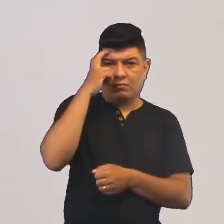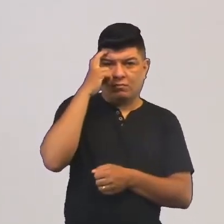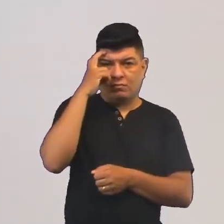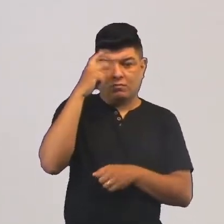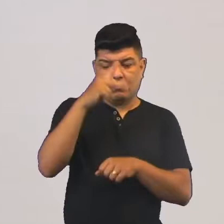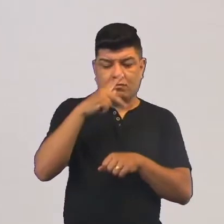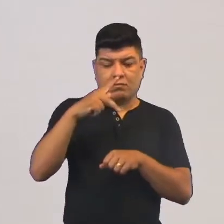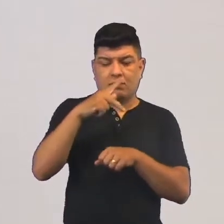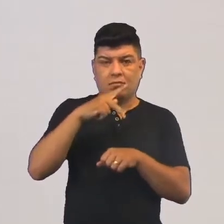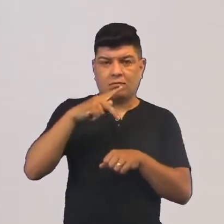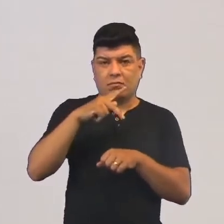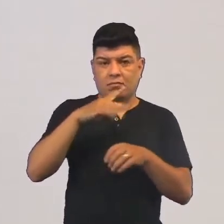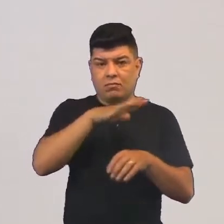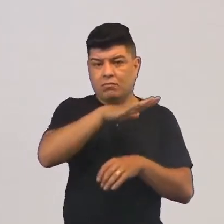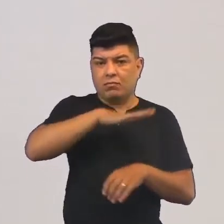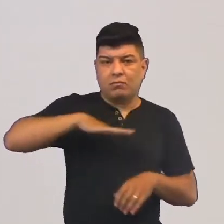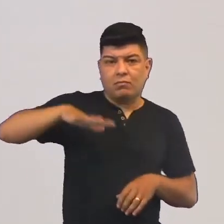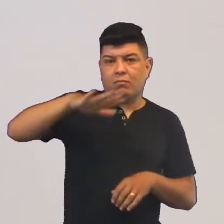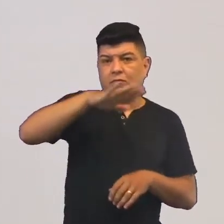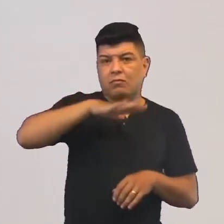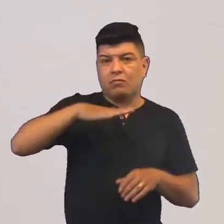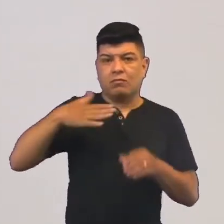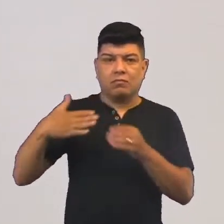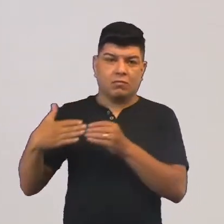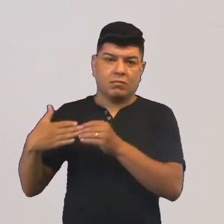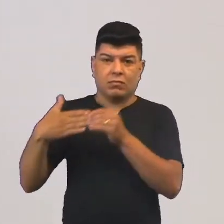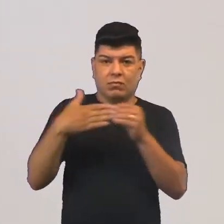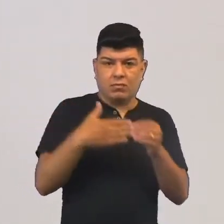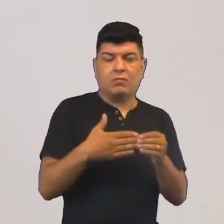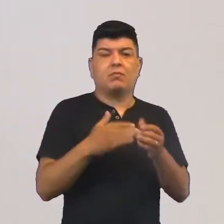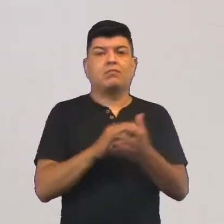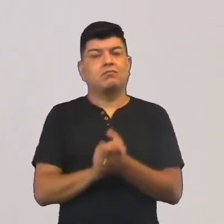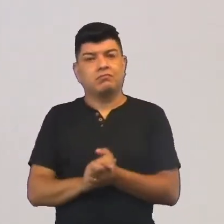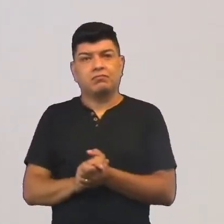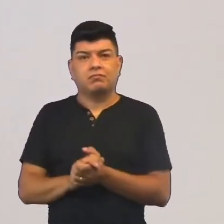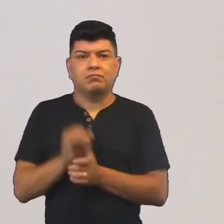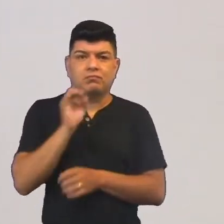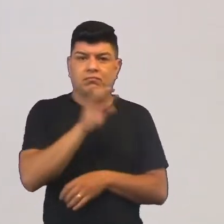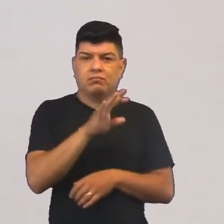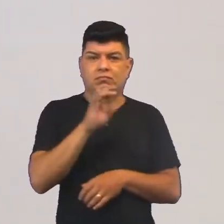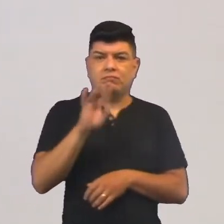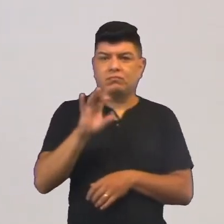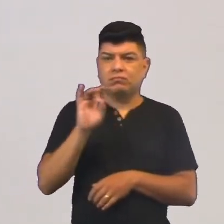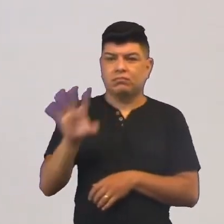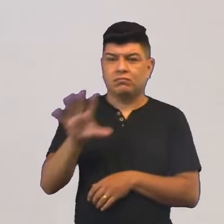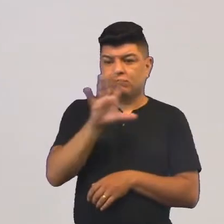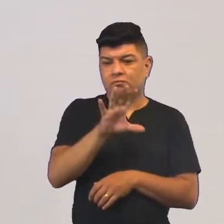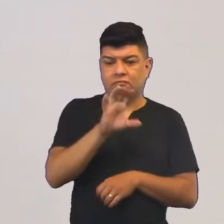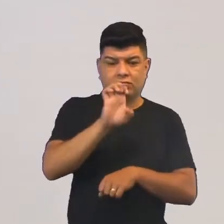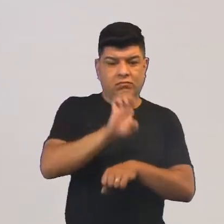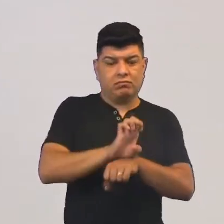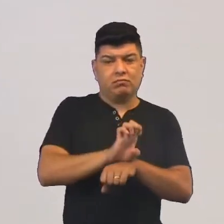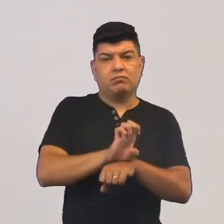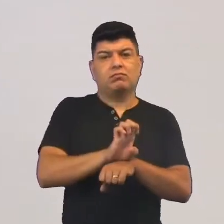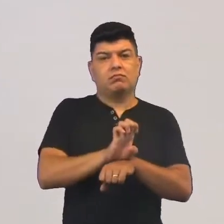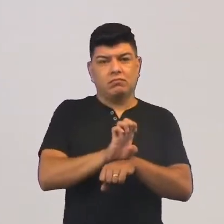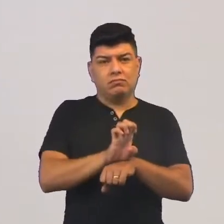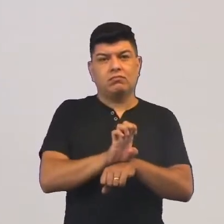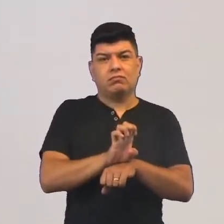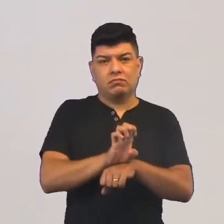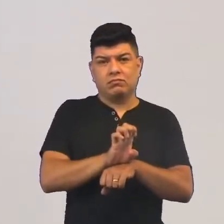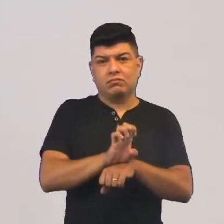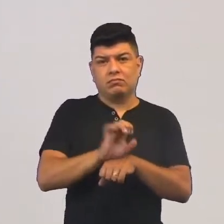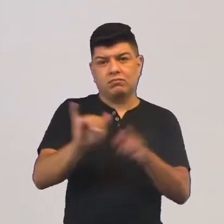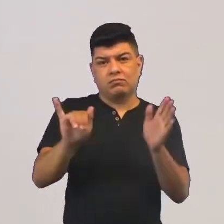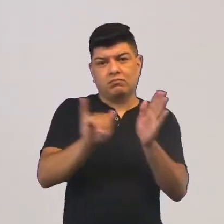do país como um todo, né? Trazem aí em cada espaço, em cada estado,